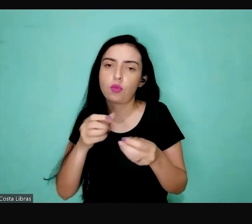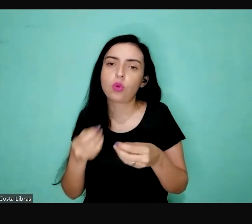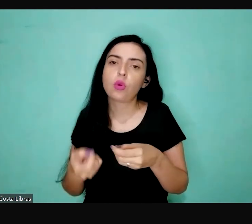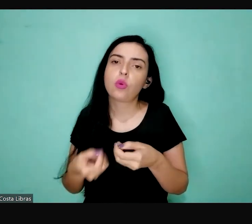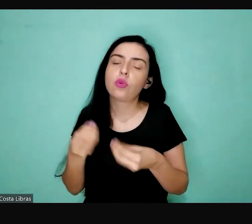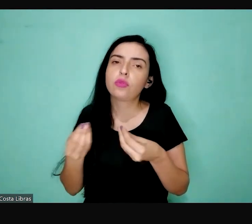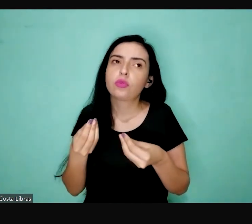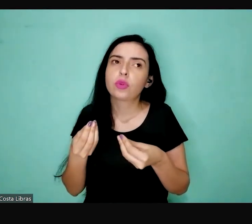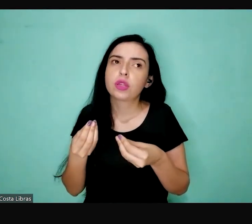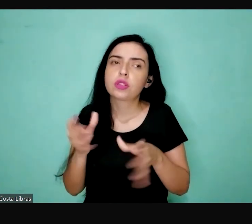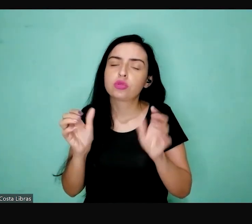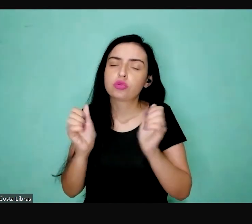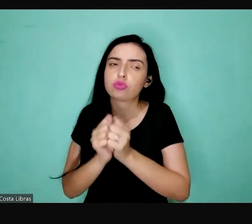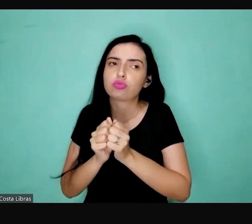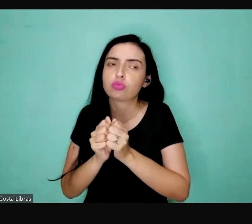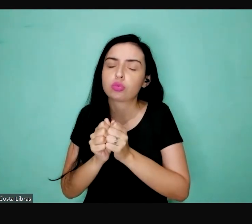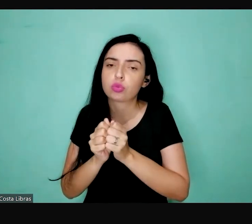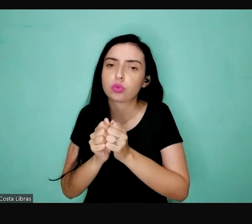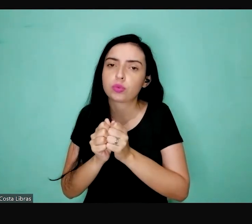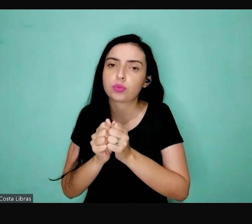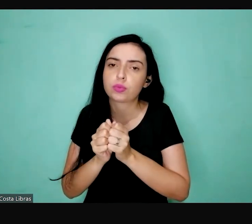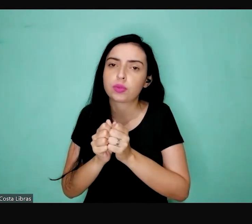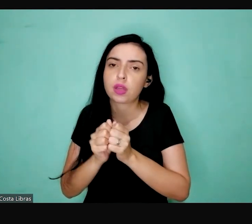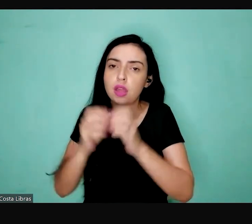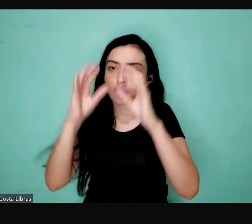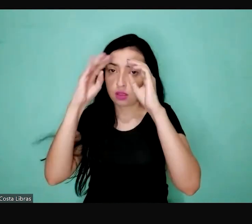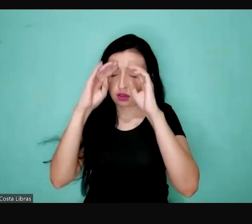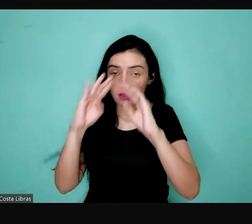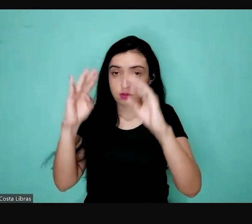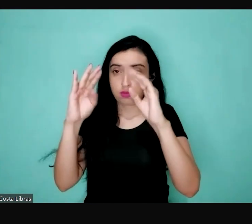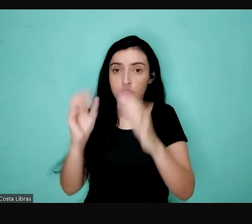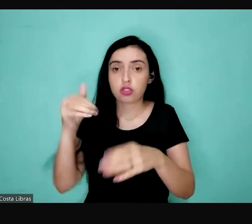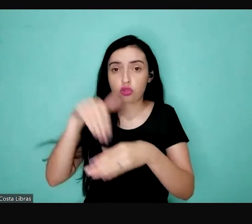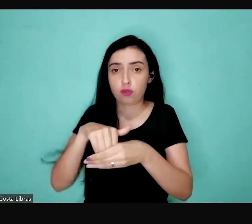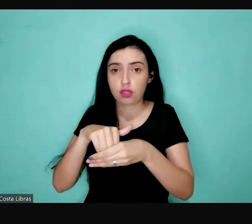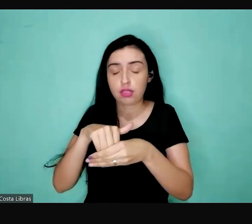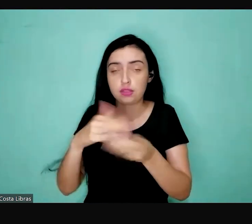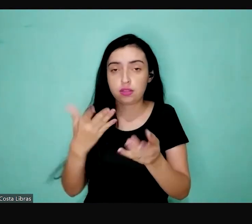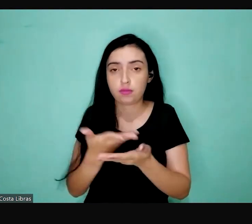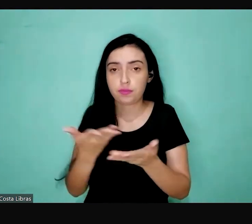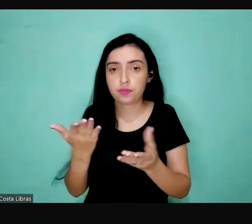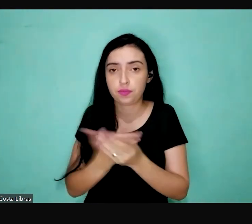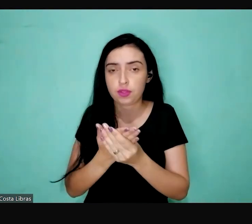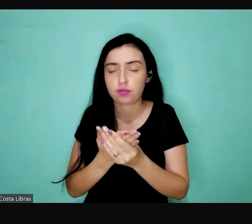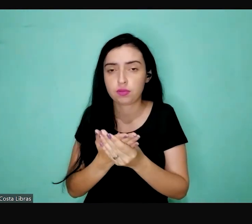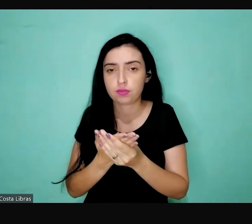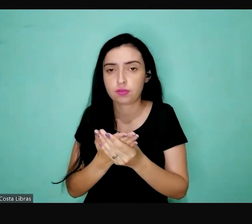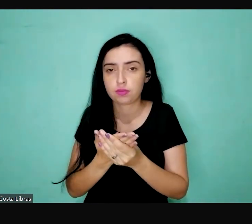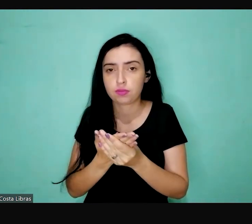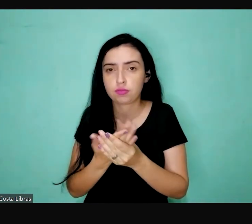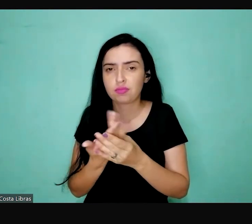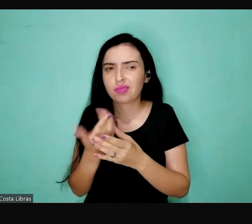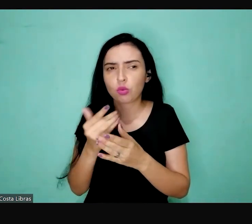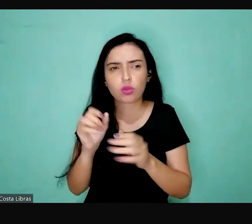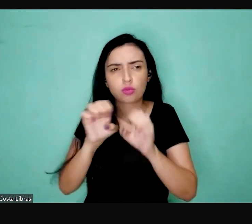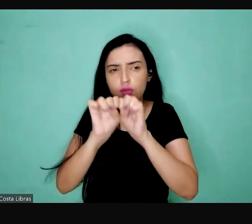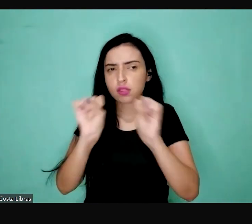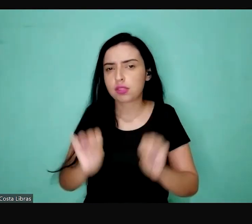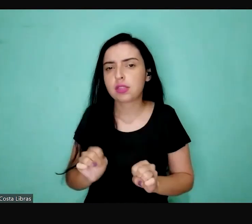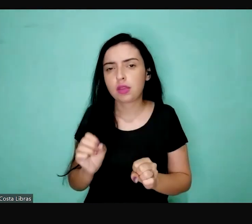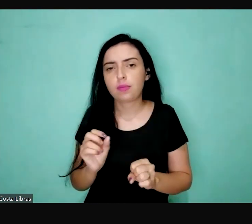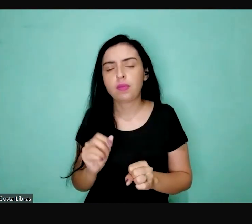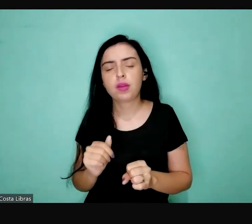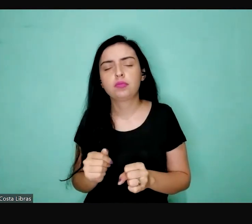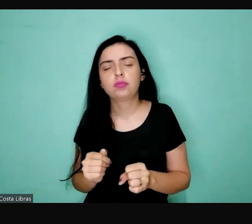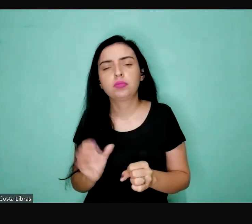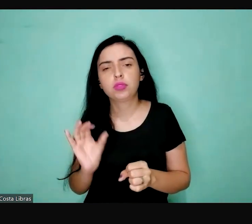foi atribuída a ele a competência de decidir, de ditar a sentença. Esse não era o sistema originário do